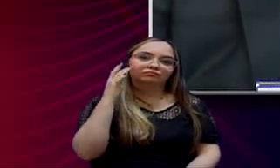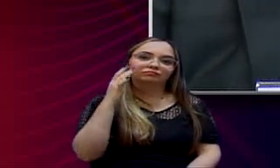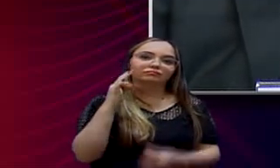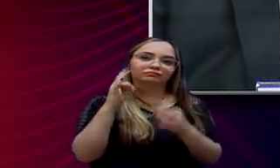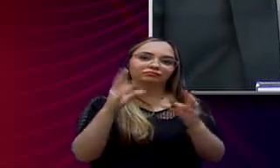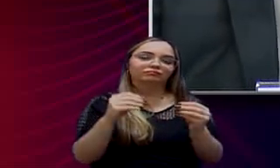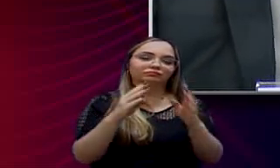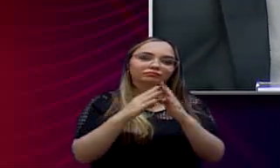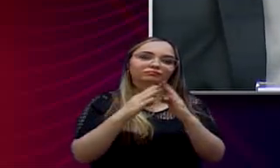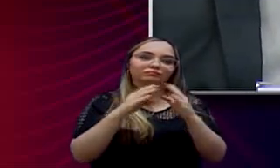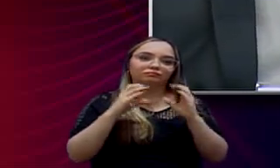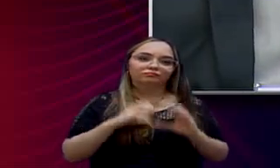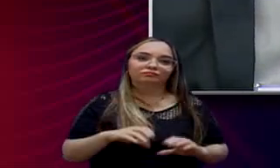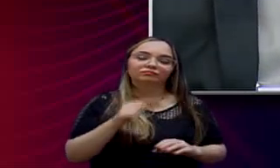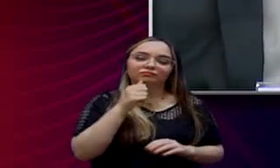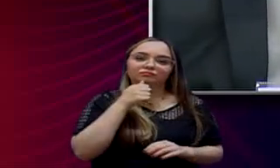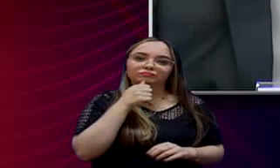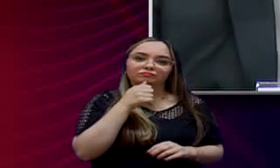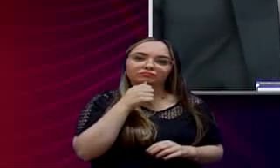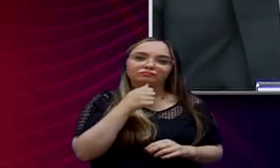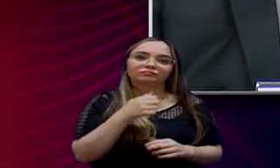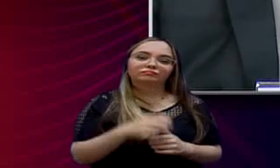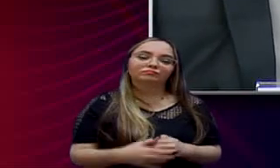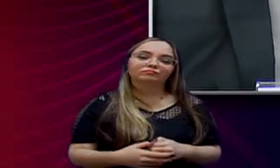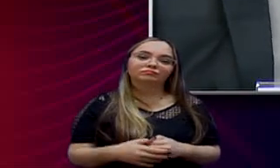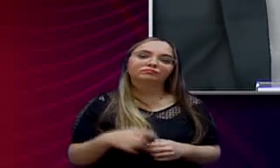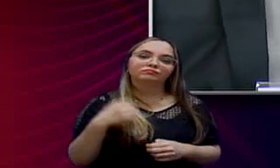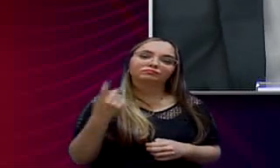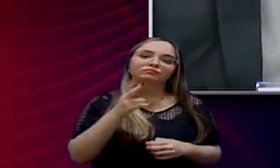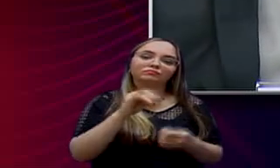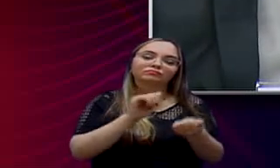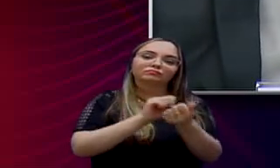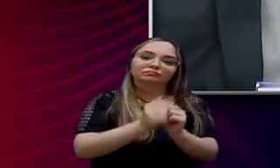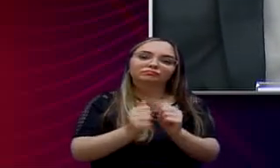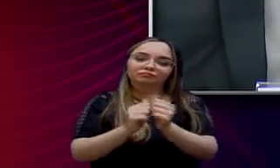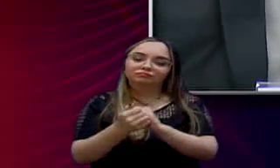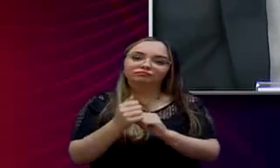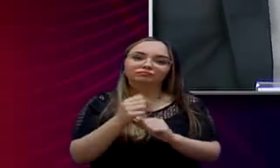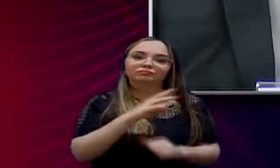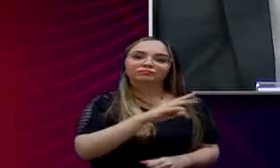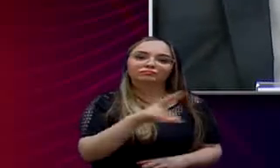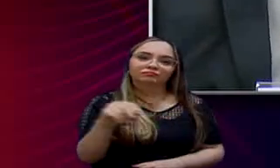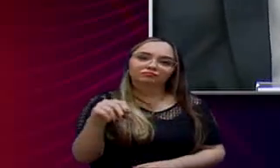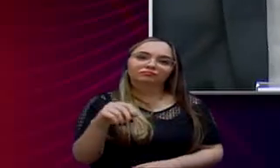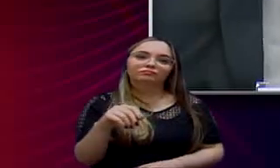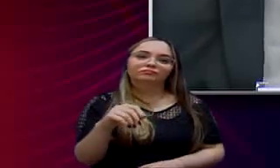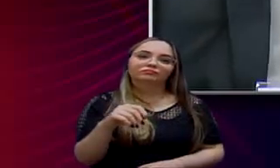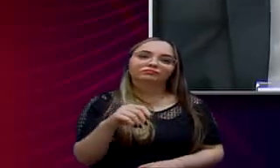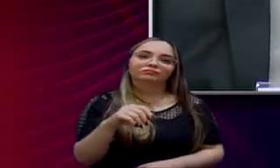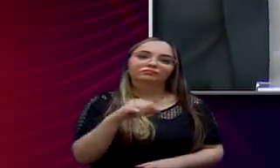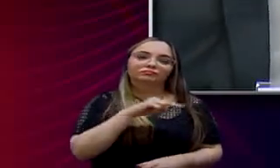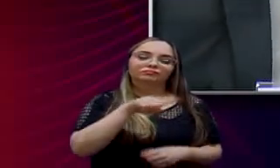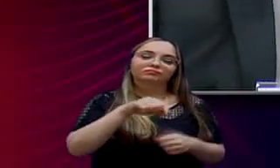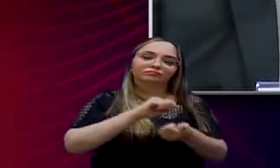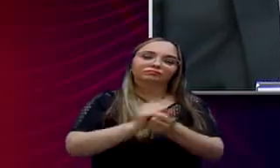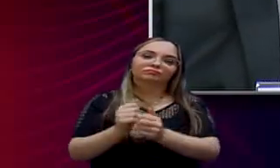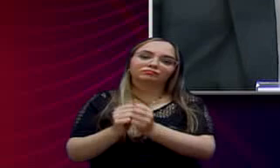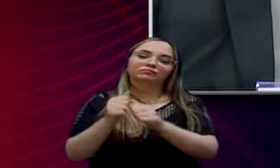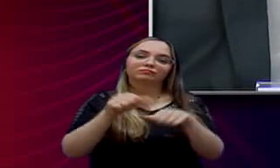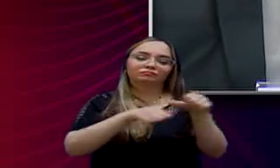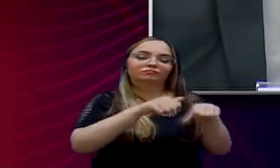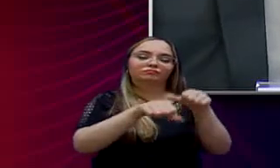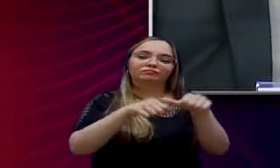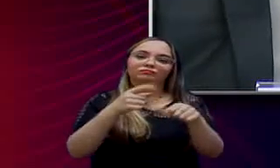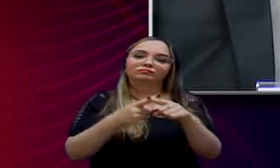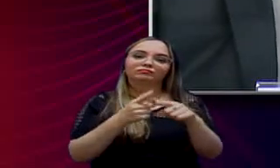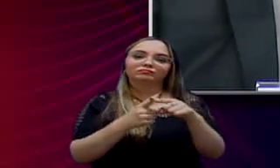em todas as casas ainda Então na verdade assim a gente vai adequar toda essa remodelação das cidadão é porque